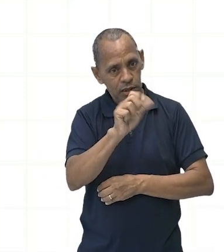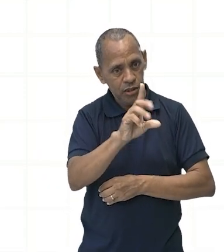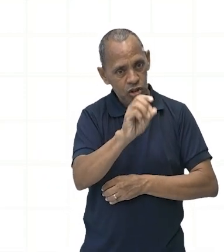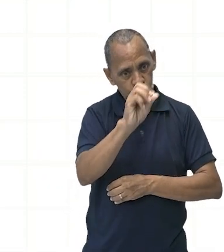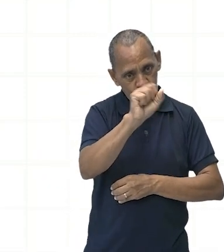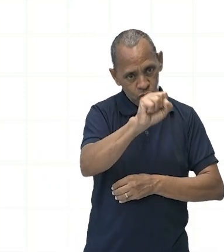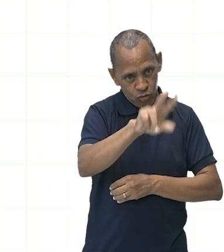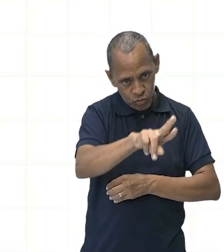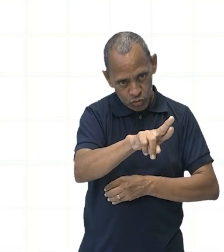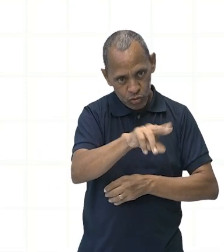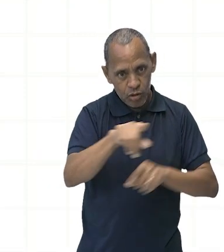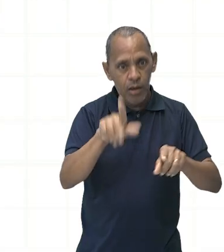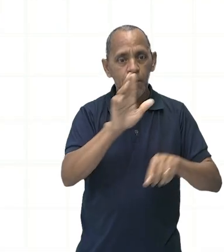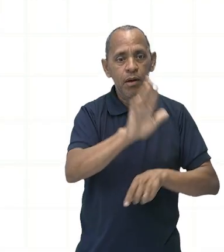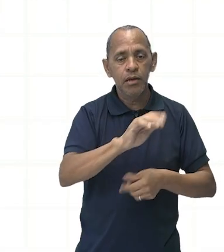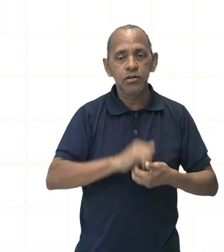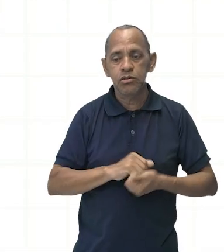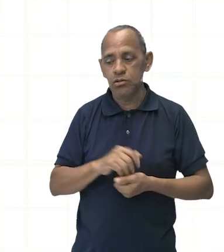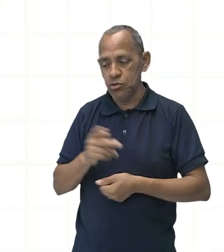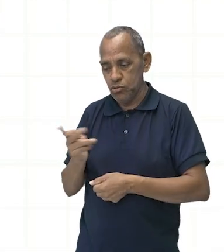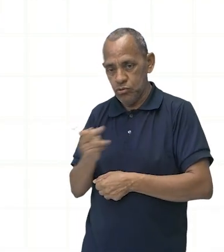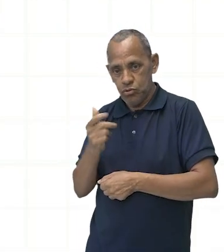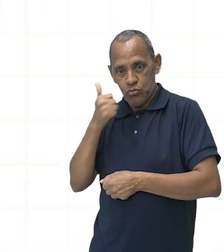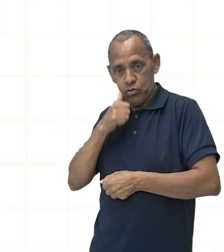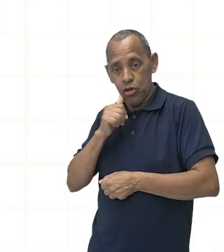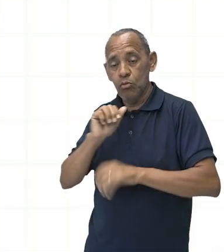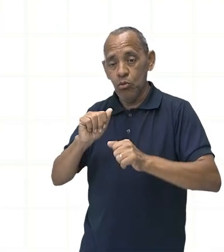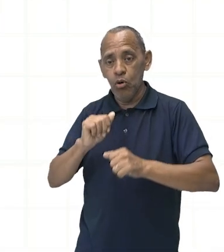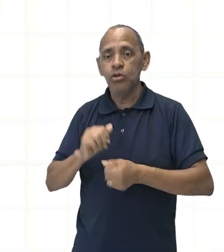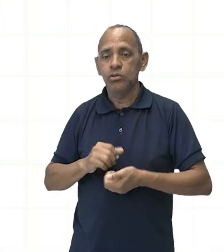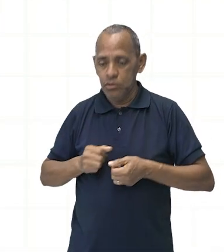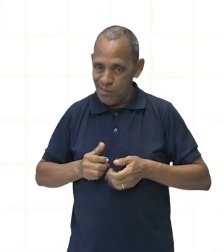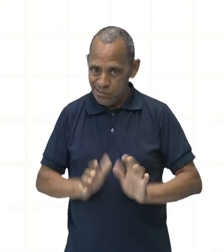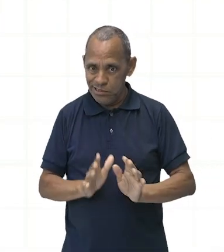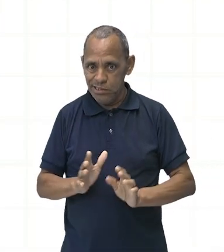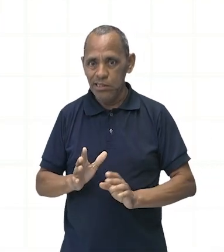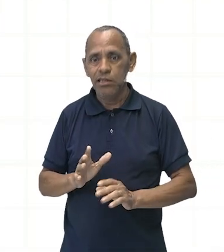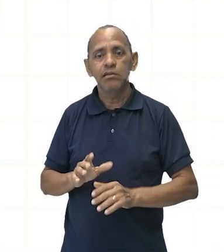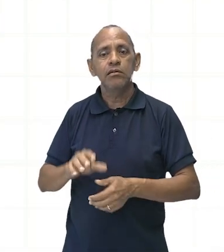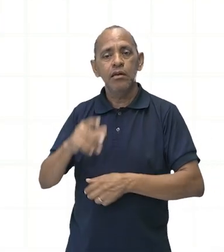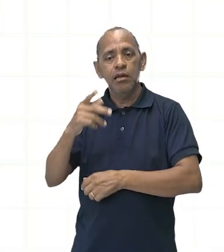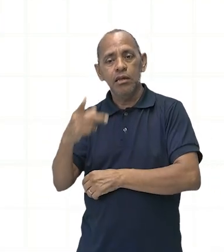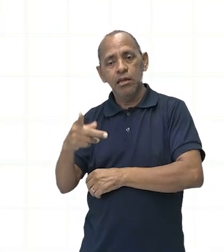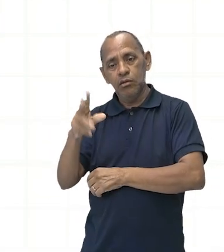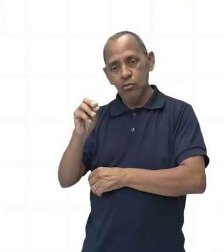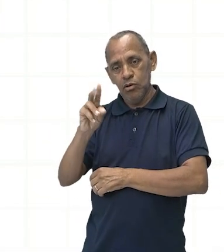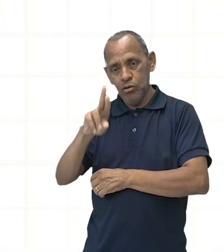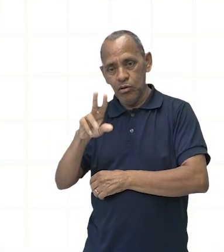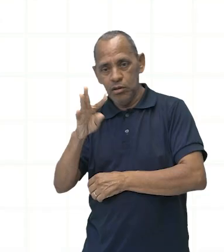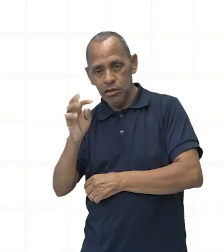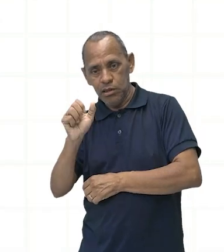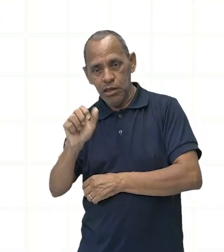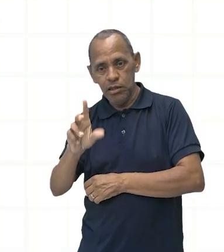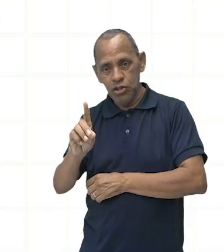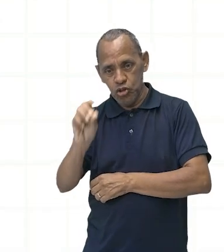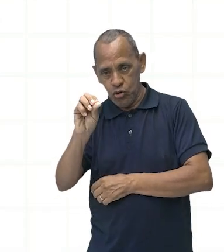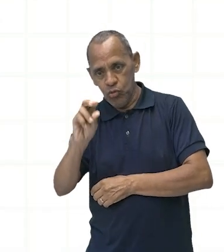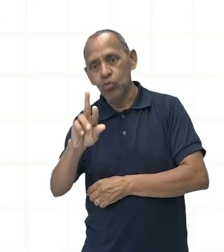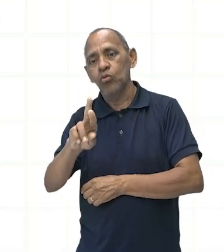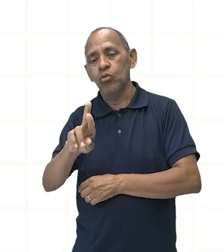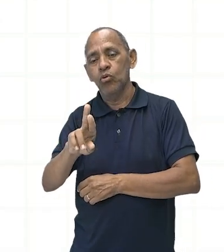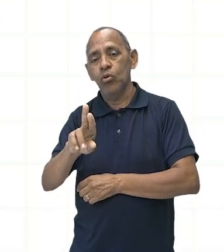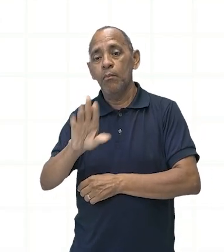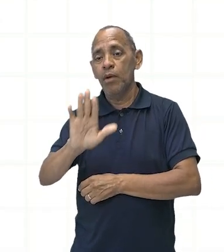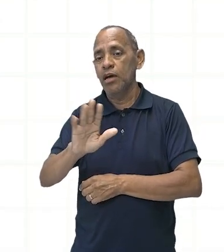sim, filhos portadores. No caso, ó, duas mulheres que podem nascer portadoras, mas que não manifestam